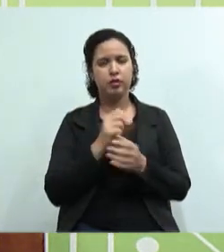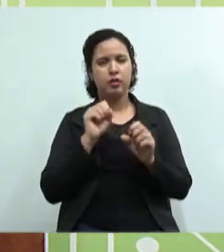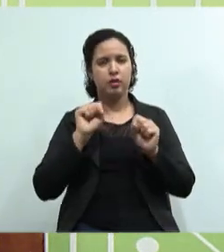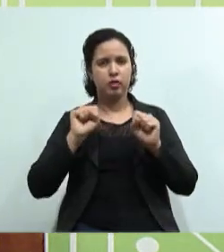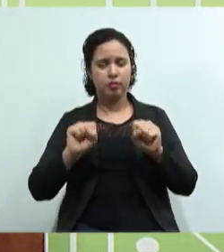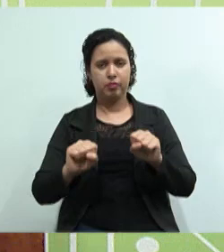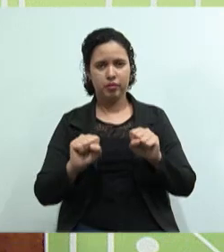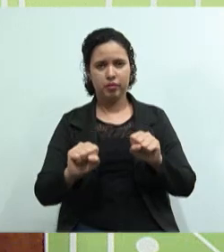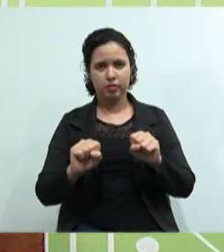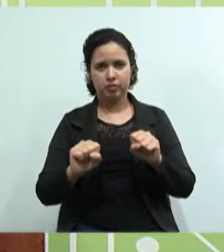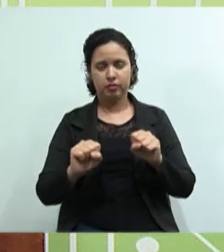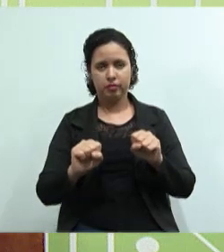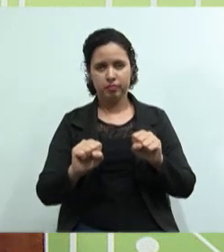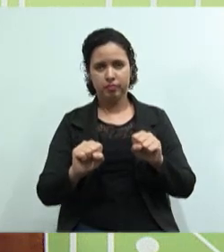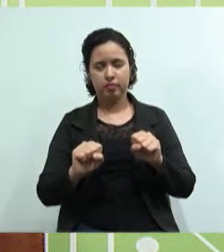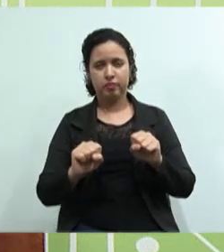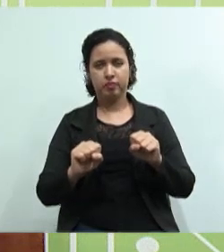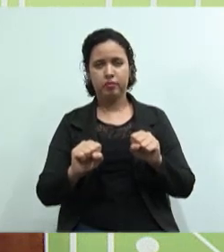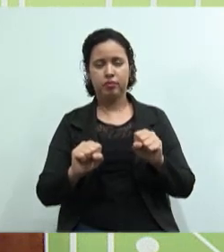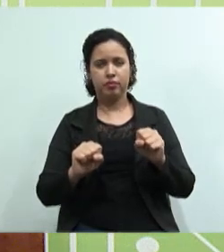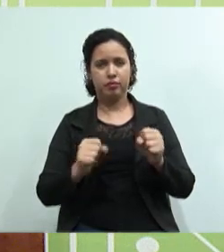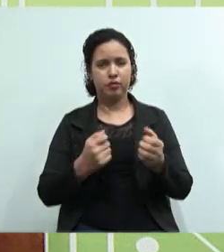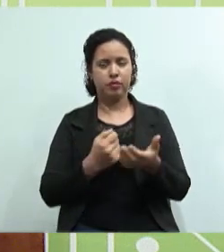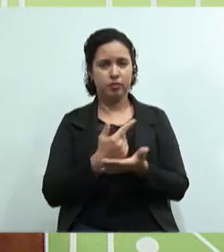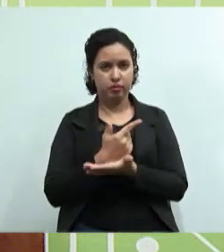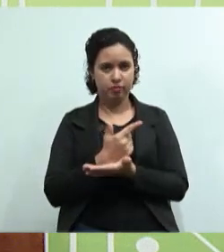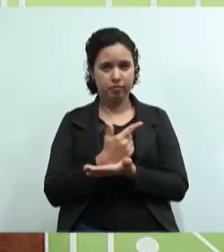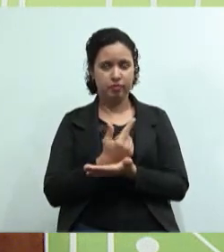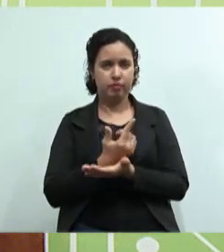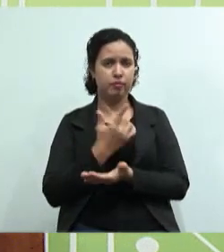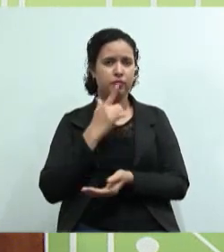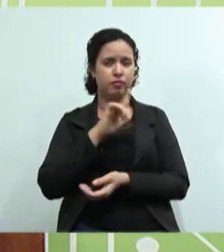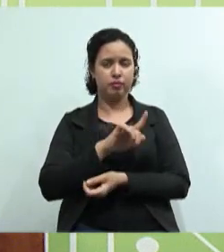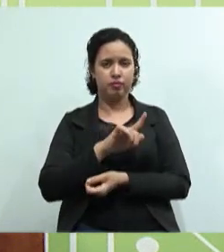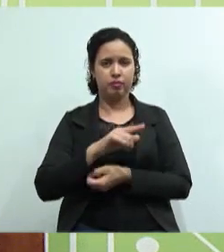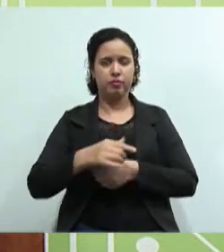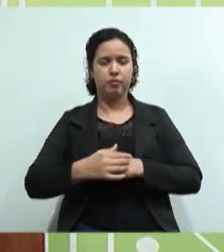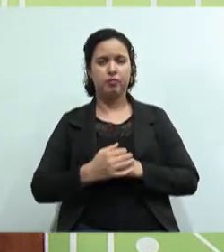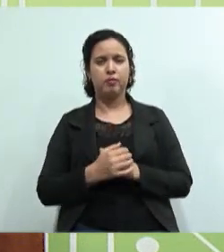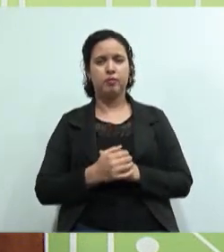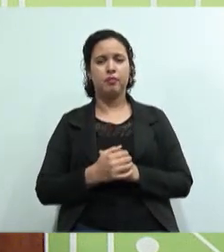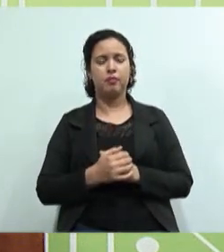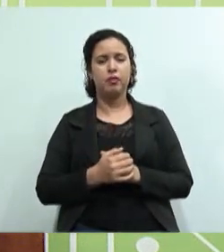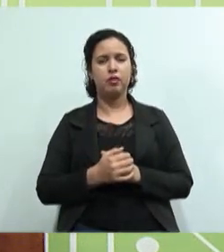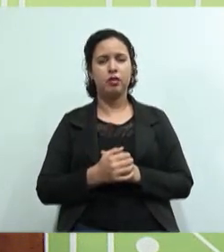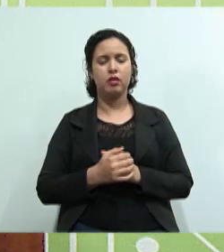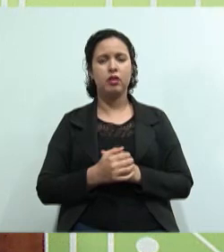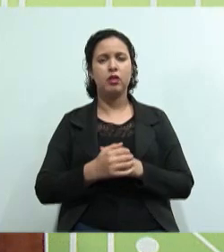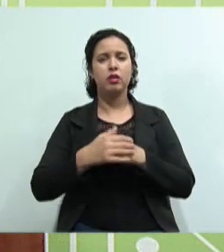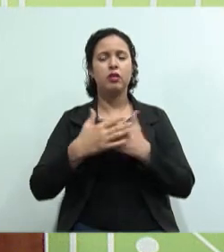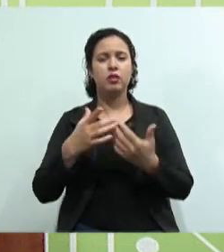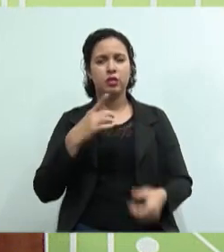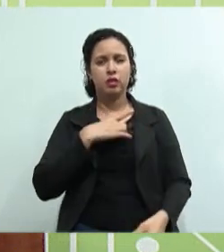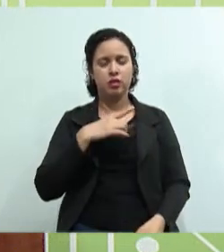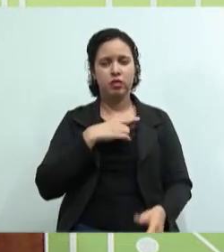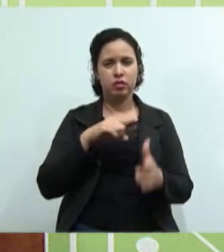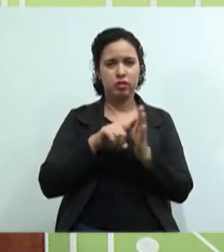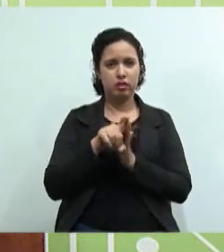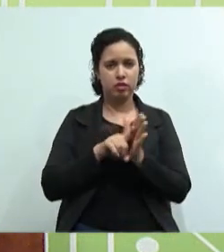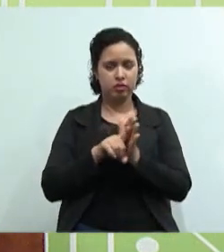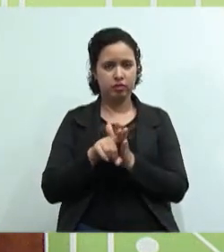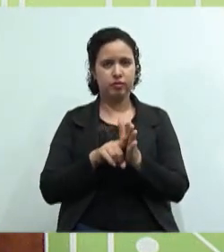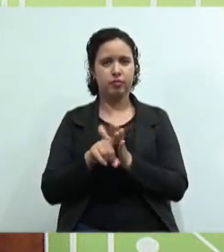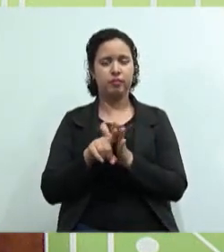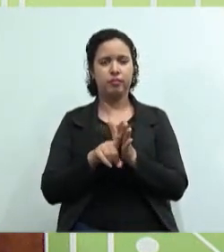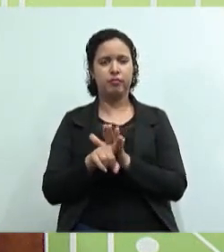às vezes ele compra em grande escala, ele compra muito e consegue um desconto. Então, é muito complicado. Você tem que analisar não só